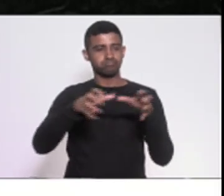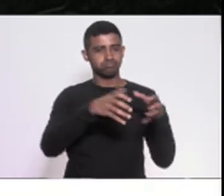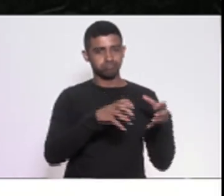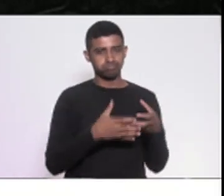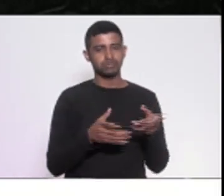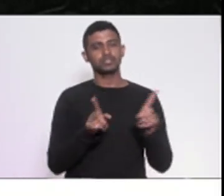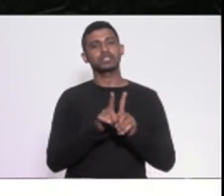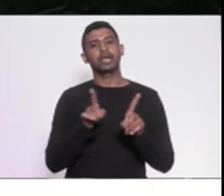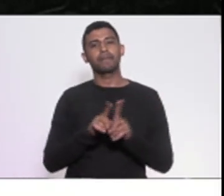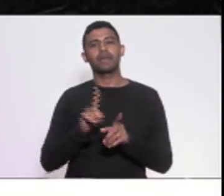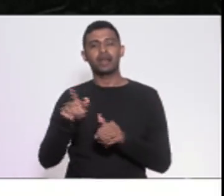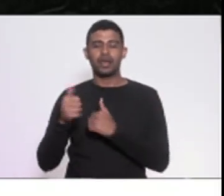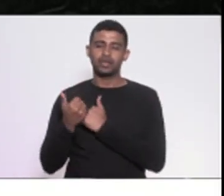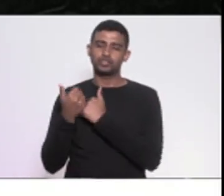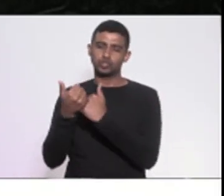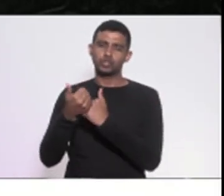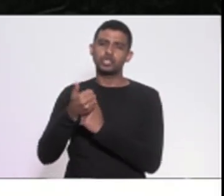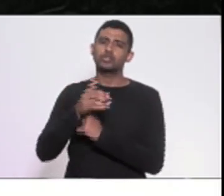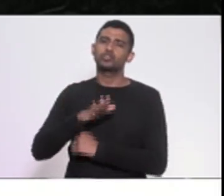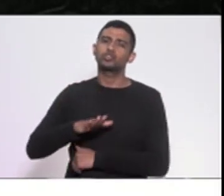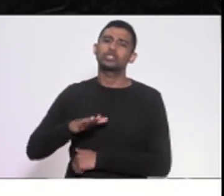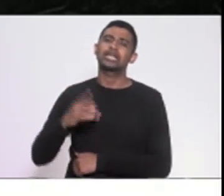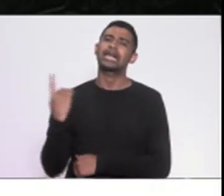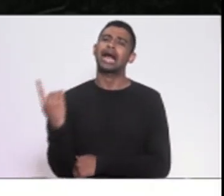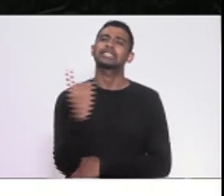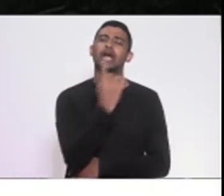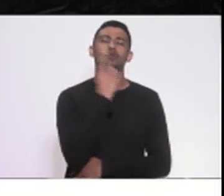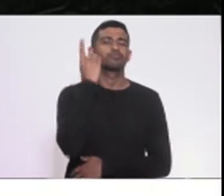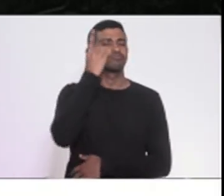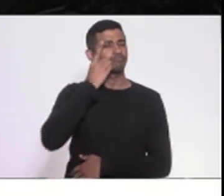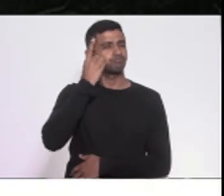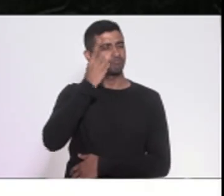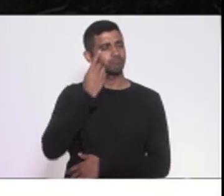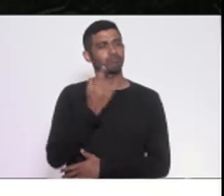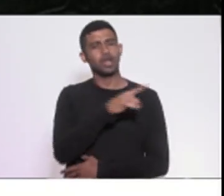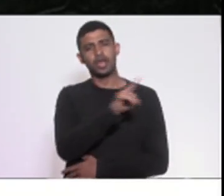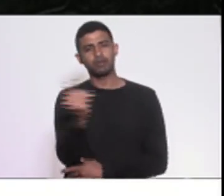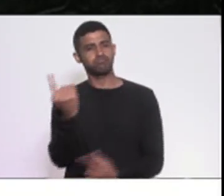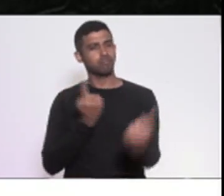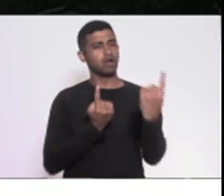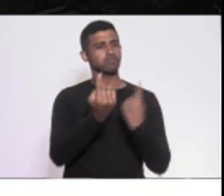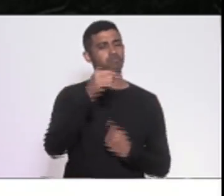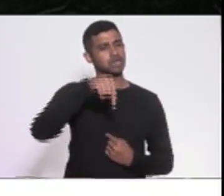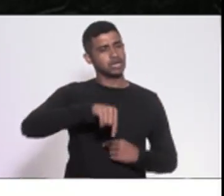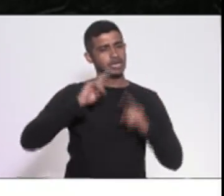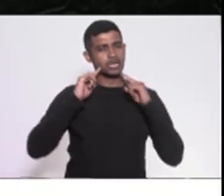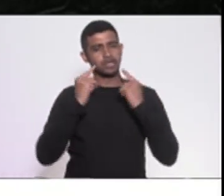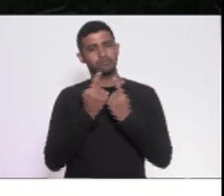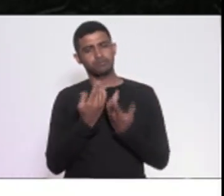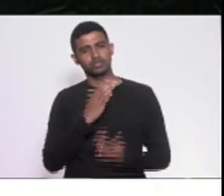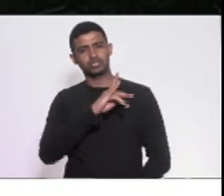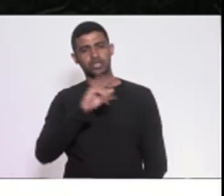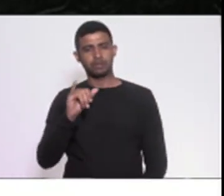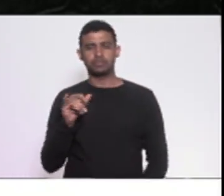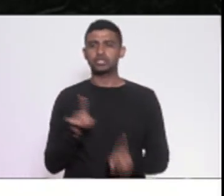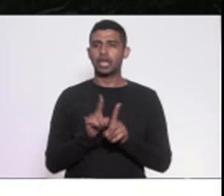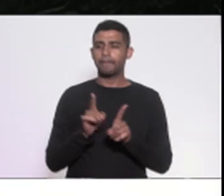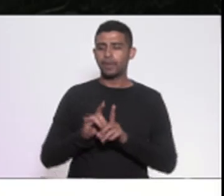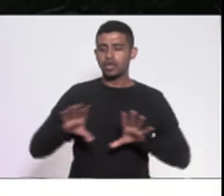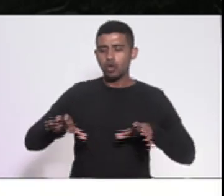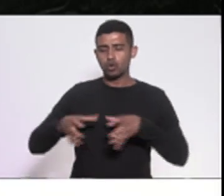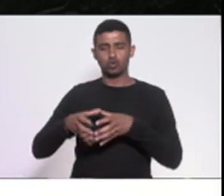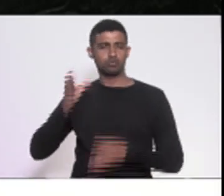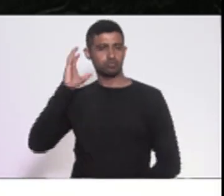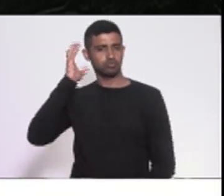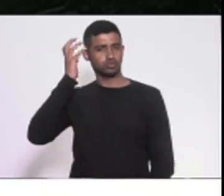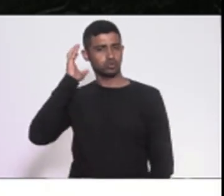as assessorias de todos os parlamentares que integraram essa CPI, ao pessoal do som, e quero